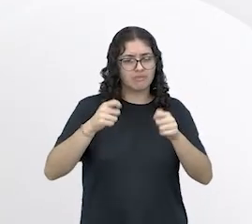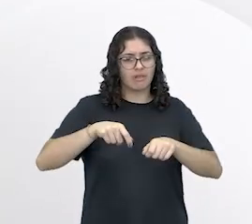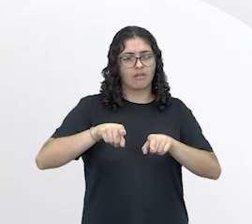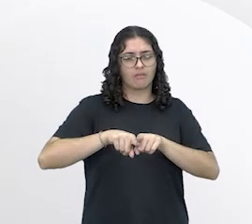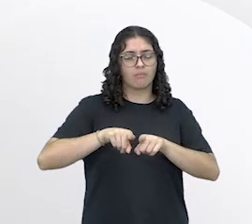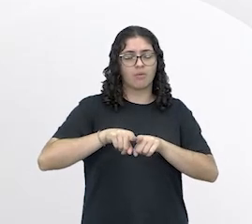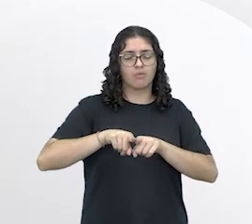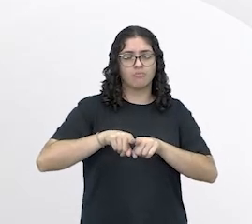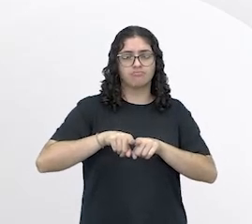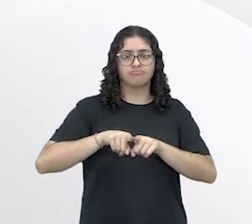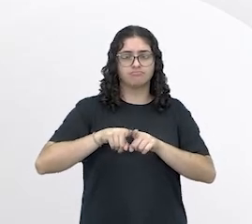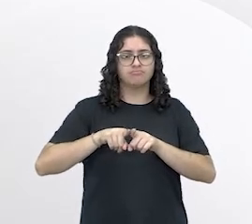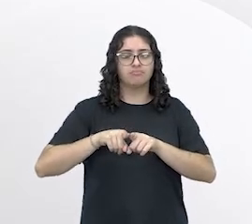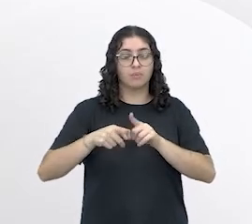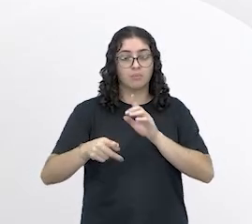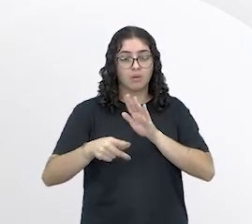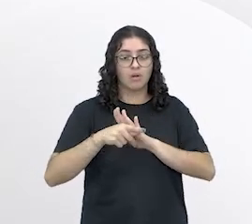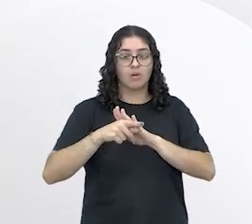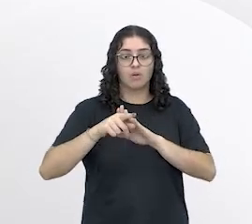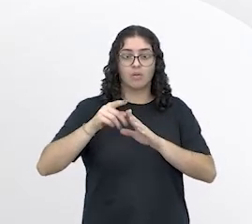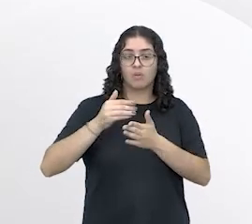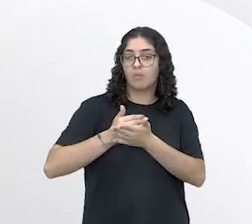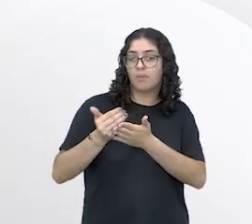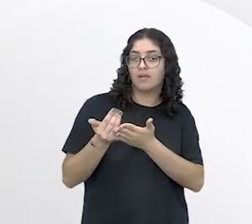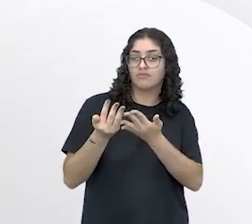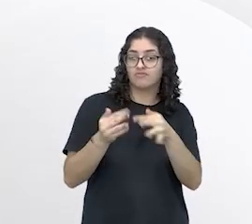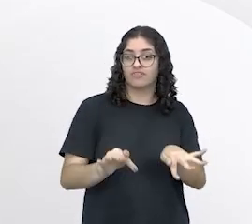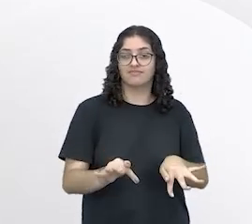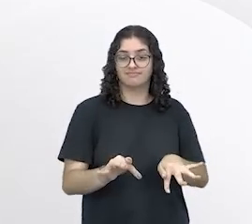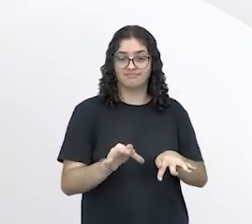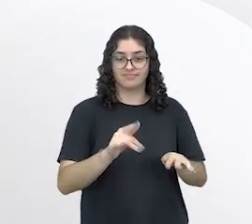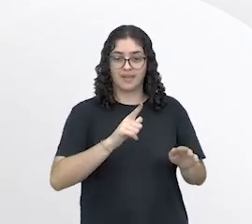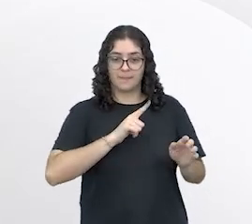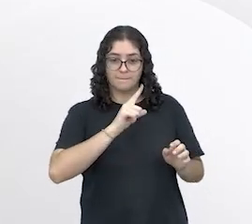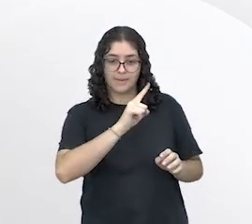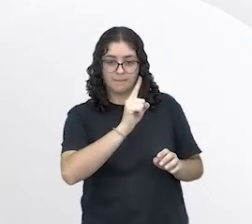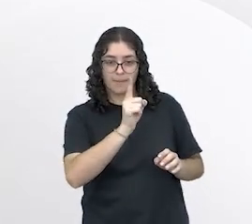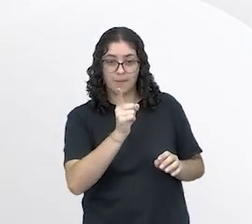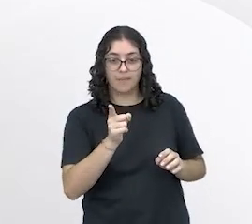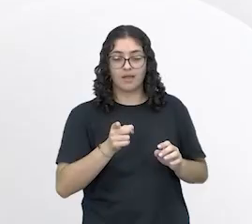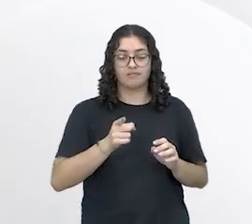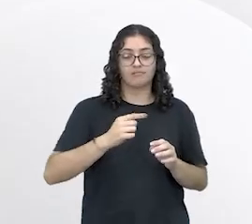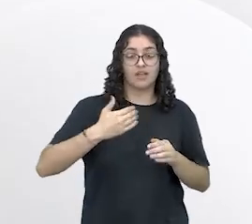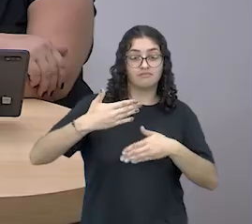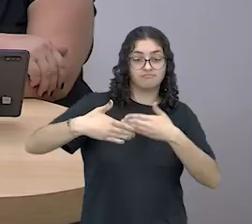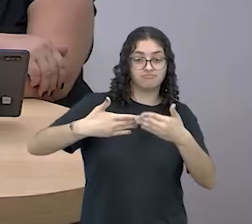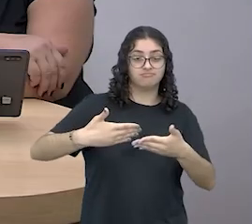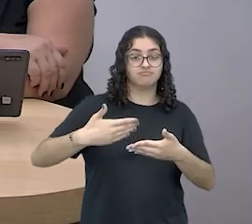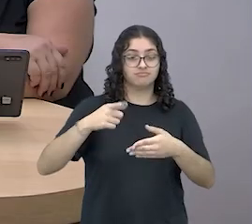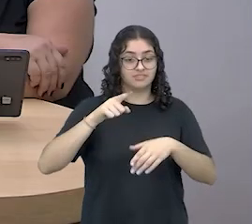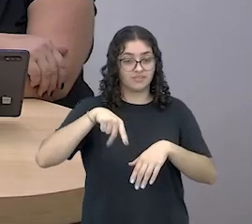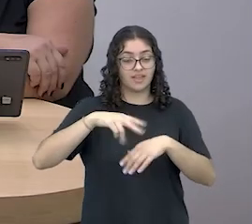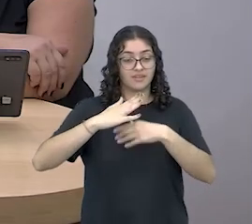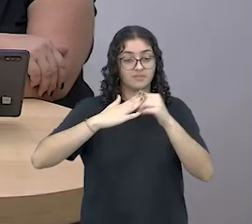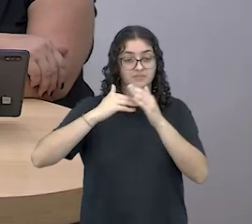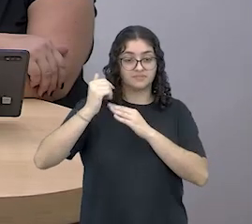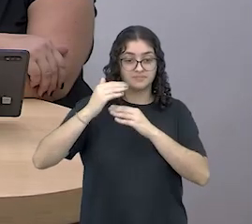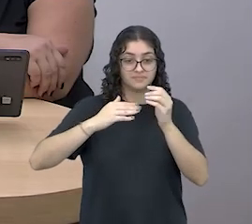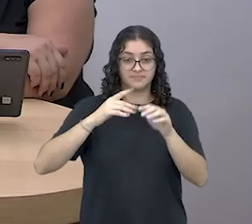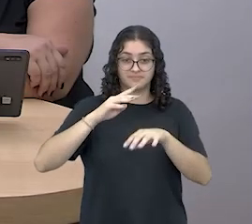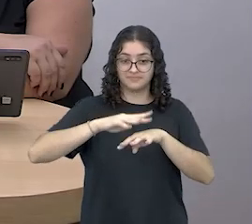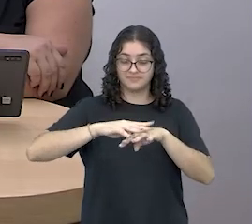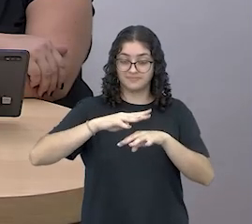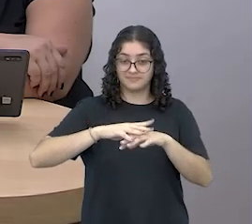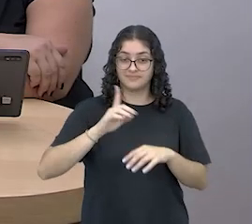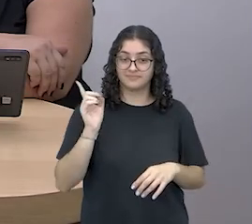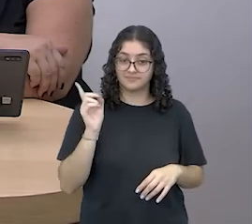aí essa questão de horários de início e de término, uhum. né? A gente vai desenvolvendo essa habilidade aí de matemática,